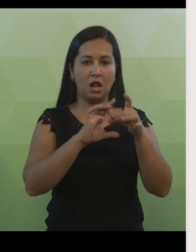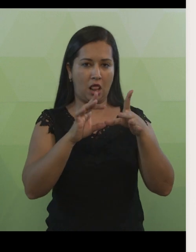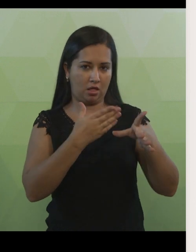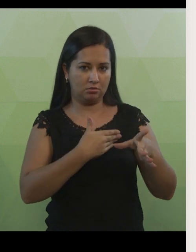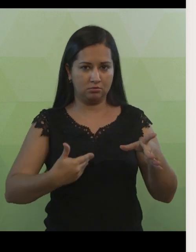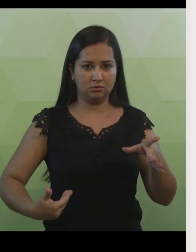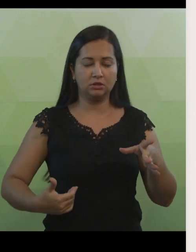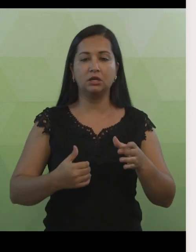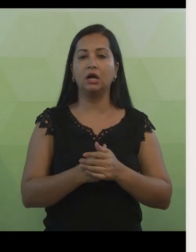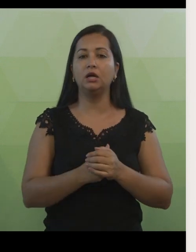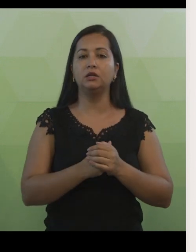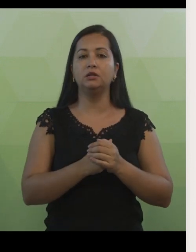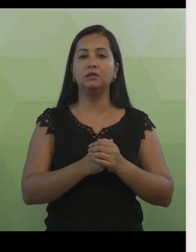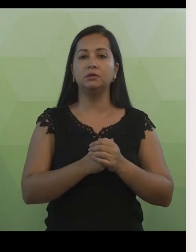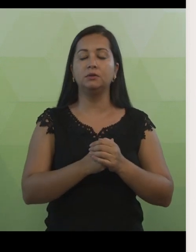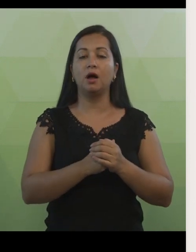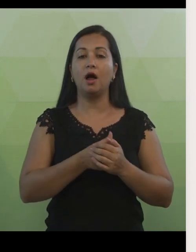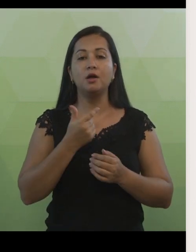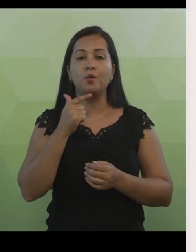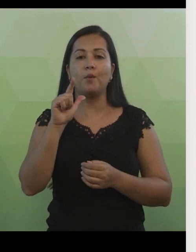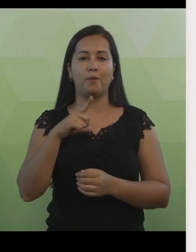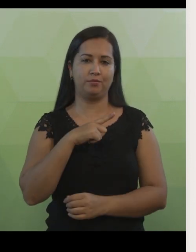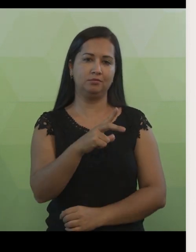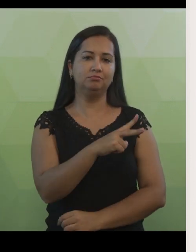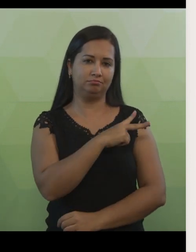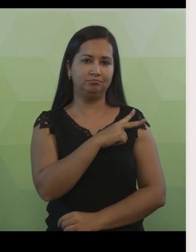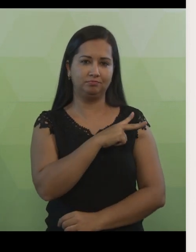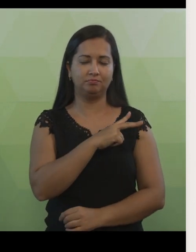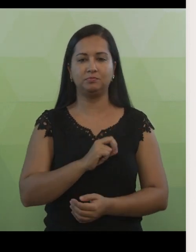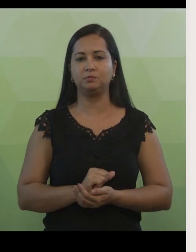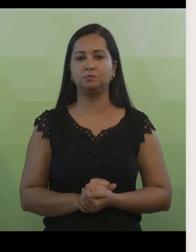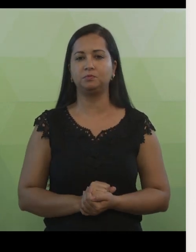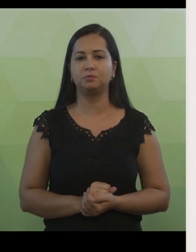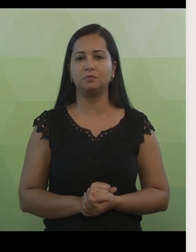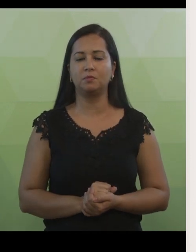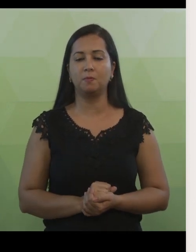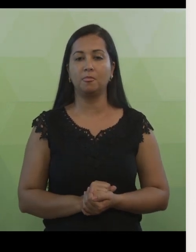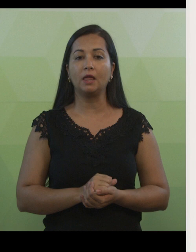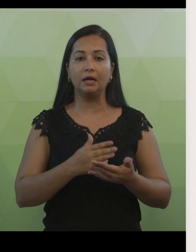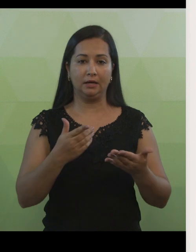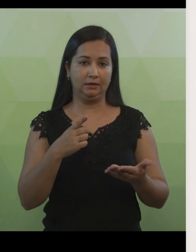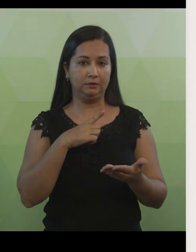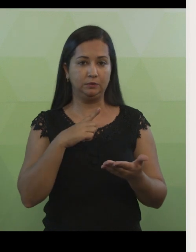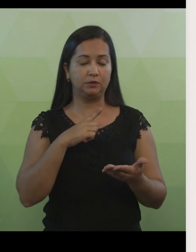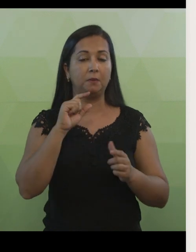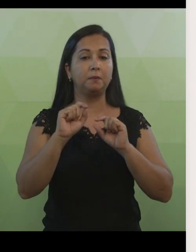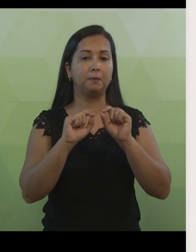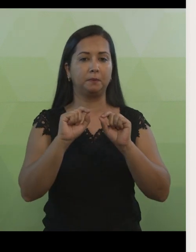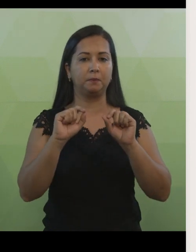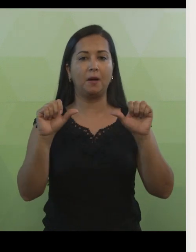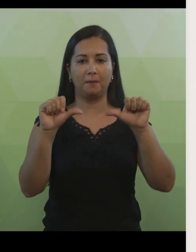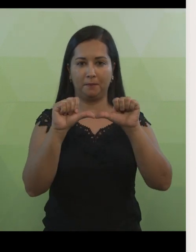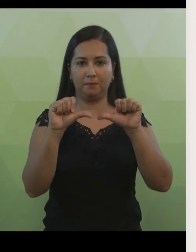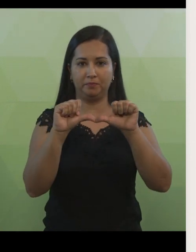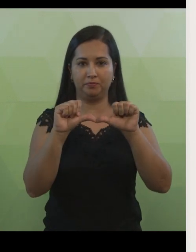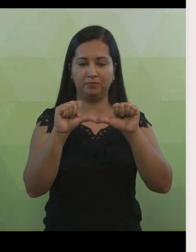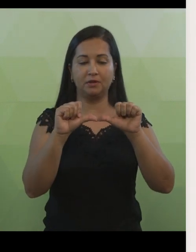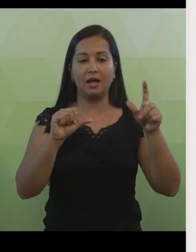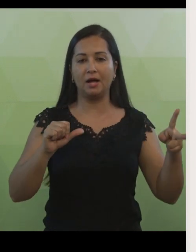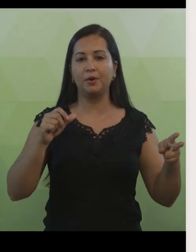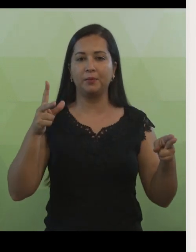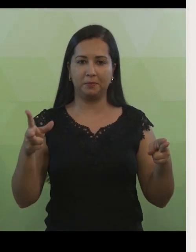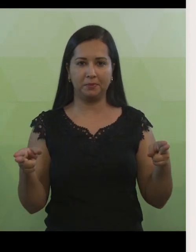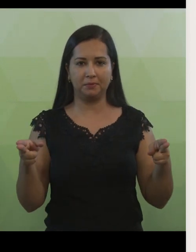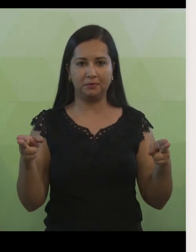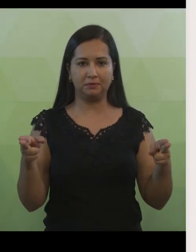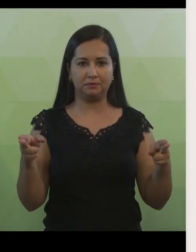falar inicialmente sobre a criptografia simétrica. Como o próprio nome já diz e sugere, simétrica quer dizer que os dois lados são iguais,